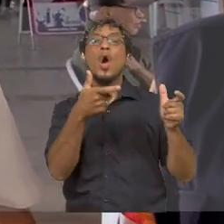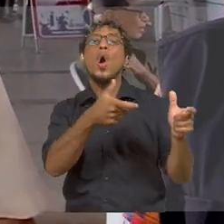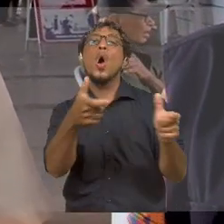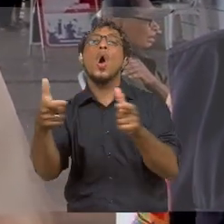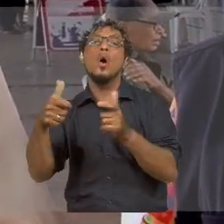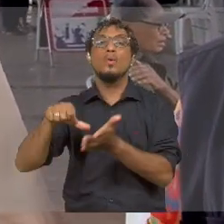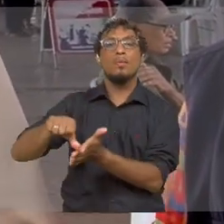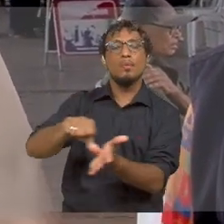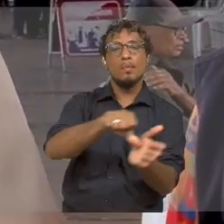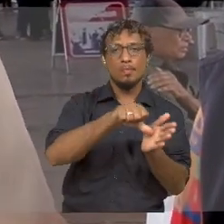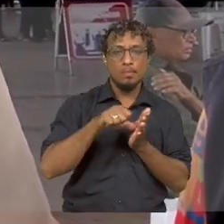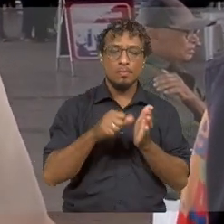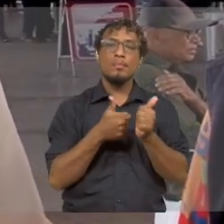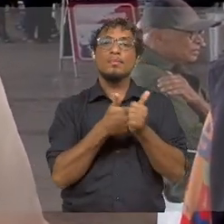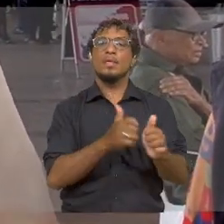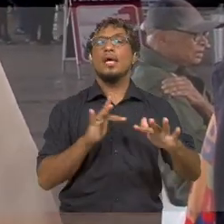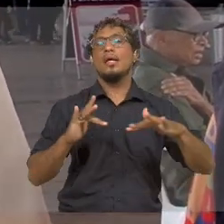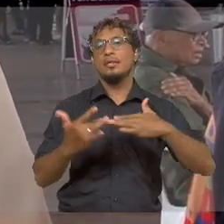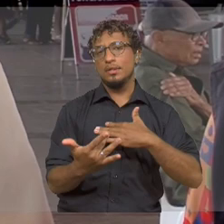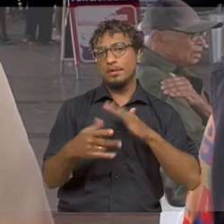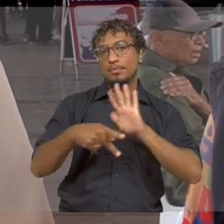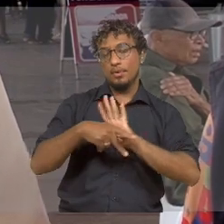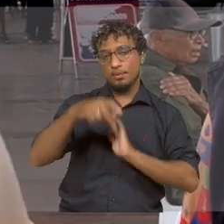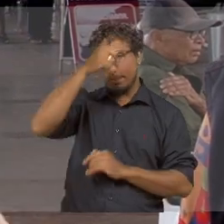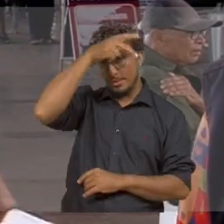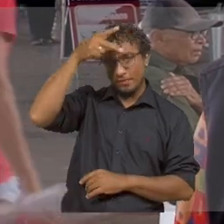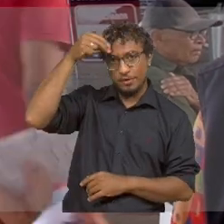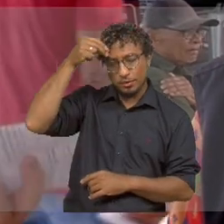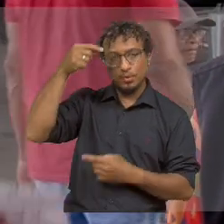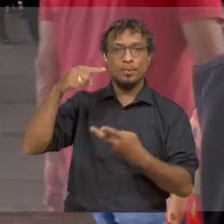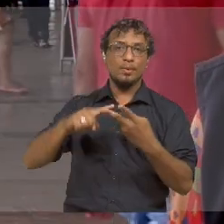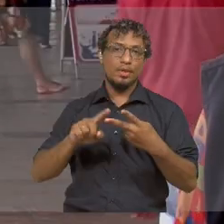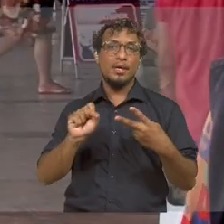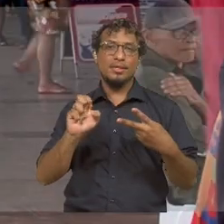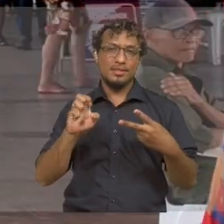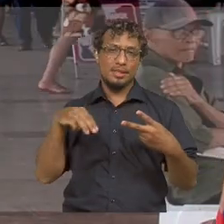vacinação nos outros terminais, nas redes sociais